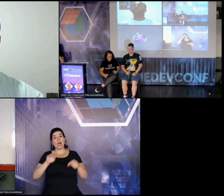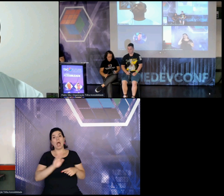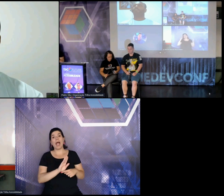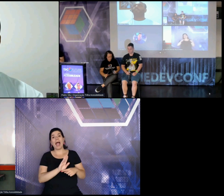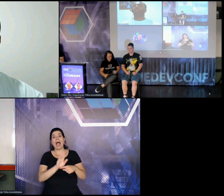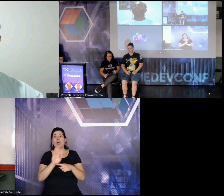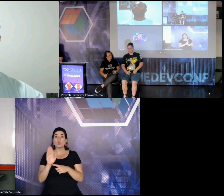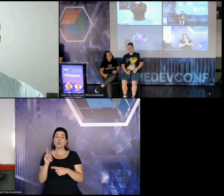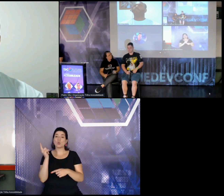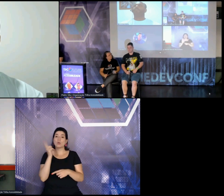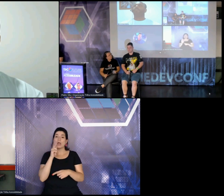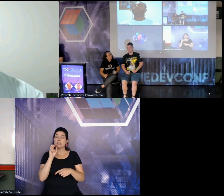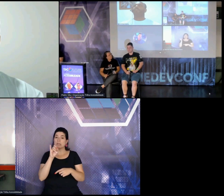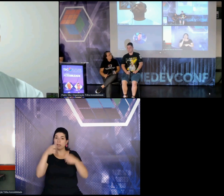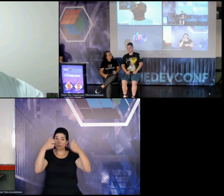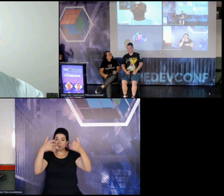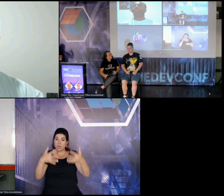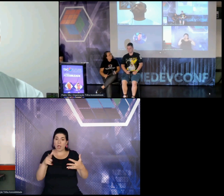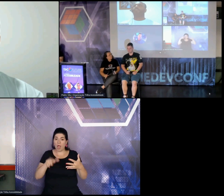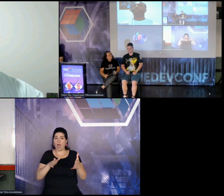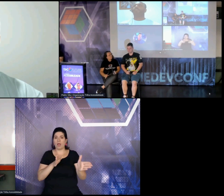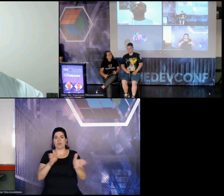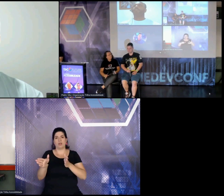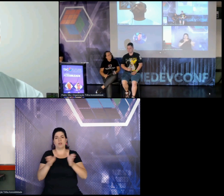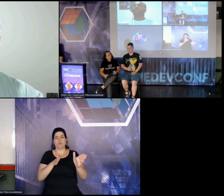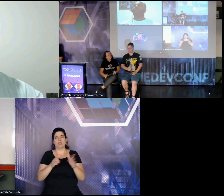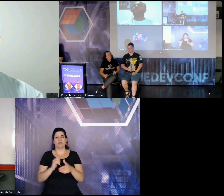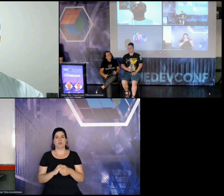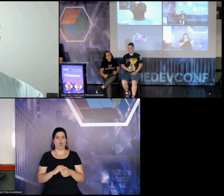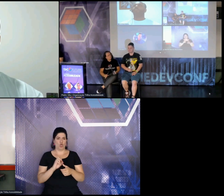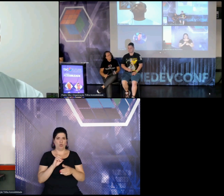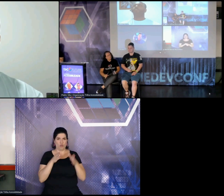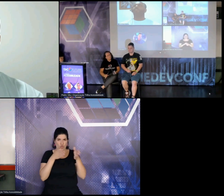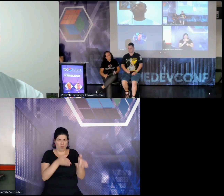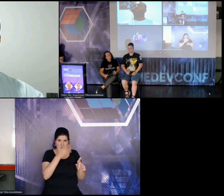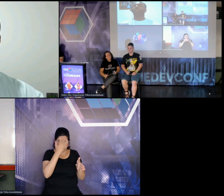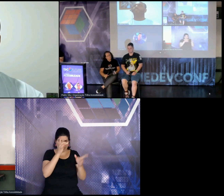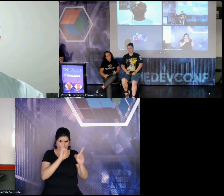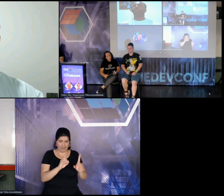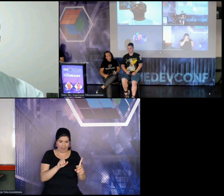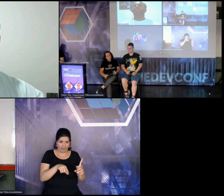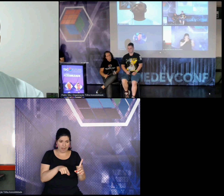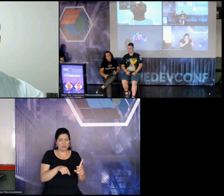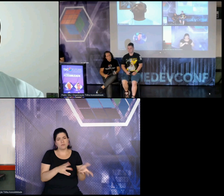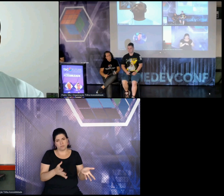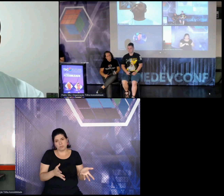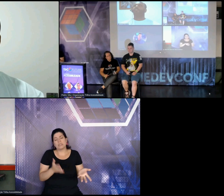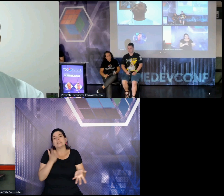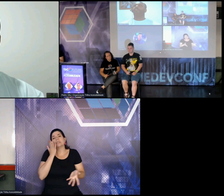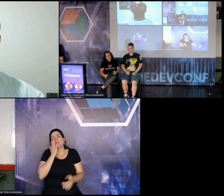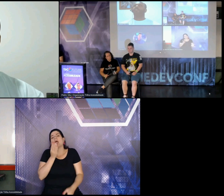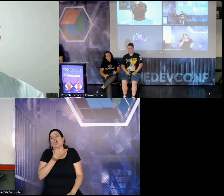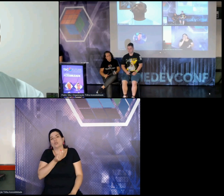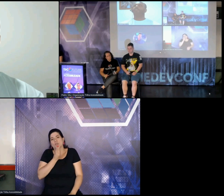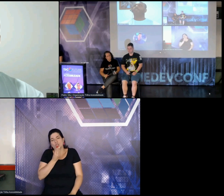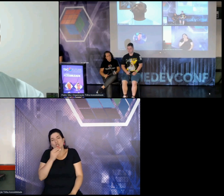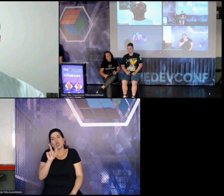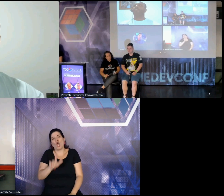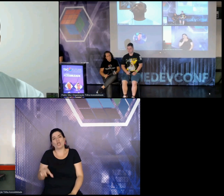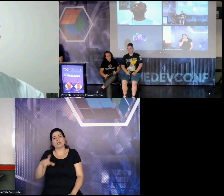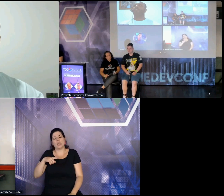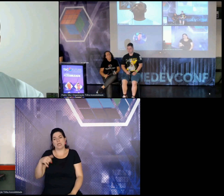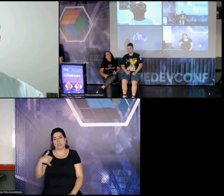fala de acessibilidade, e não só pessoas com deficiência, né? Lógico, a gente sabe que tem a questão do envelhecimento, que